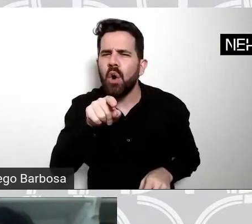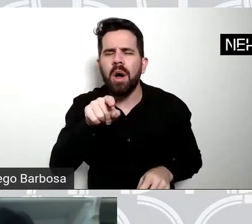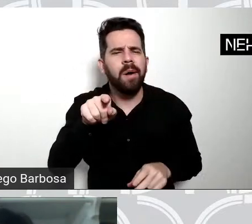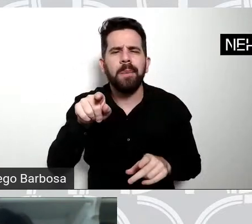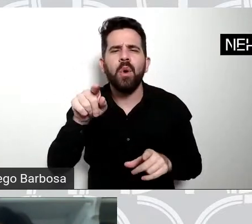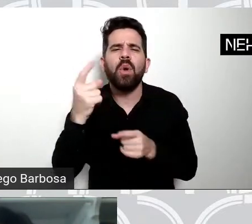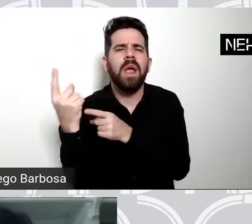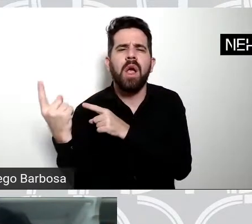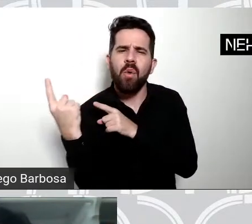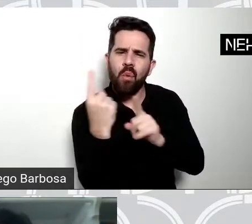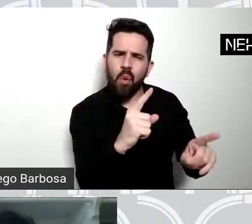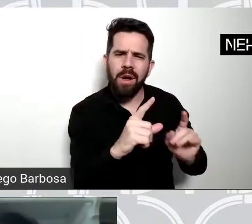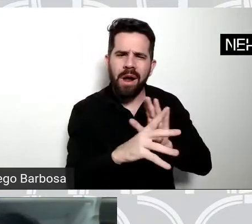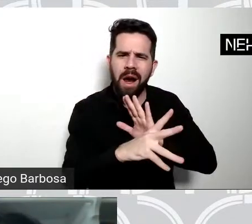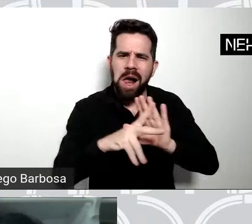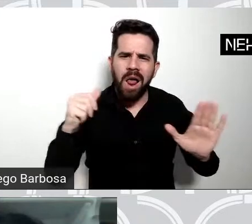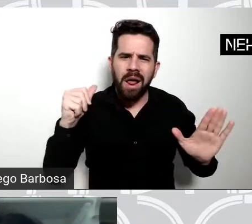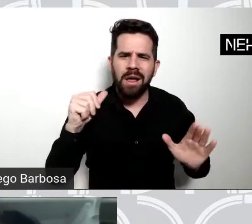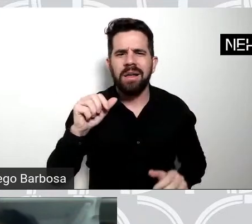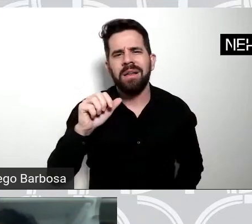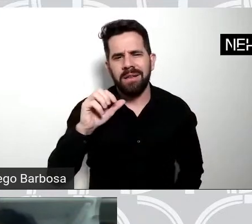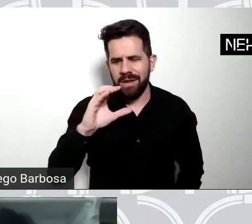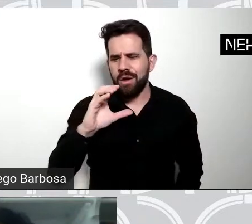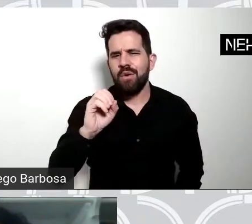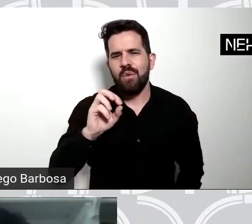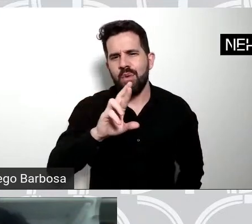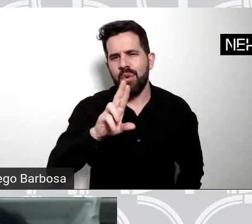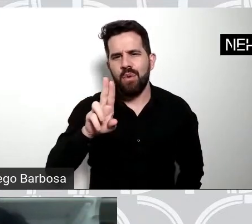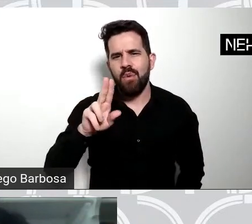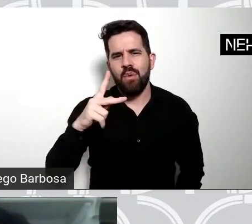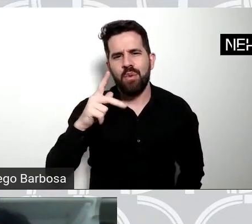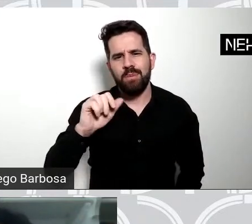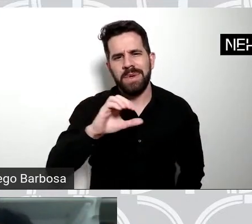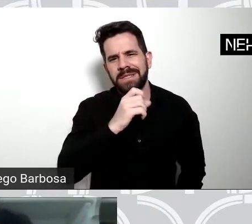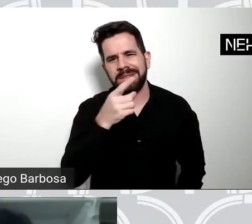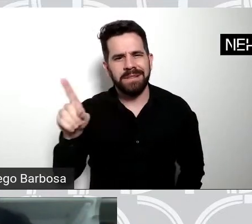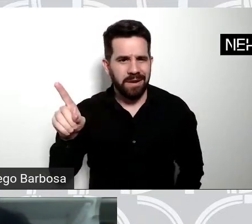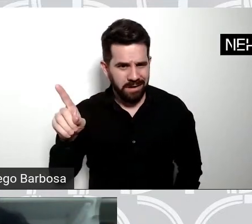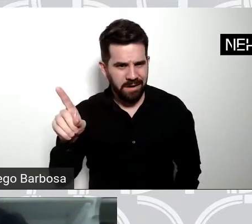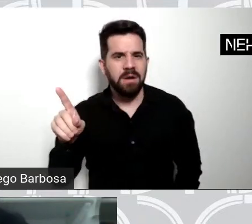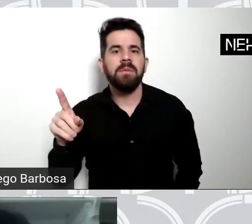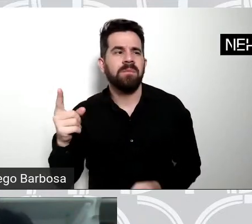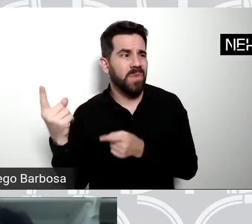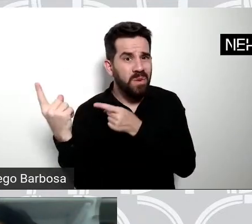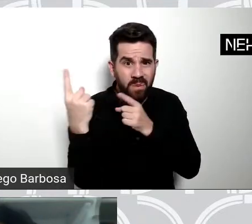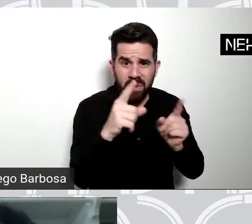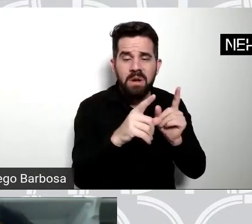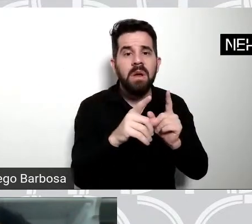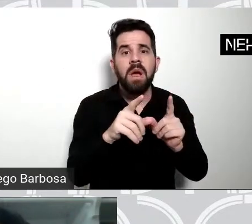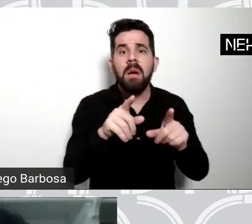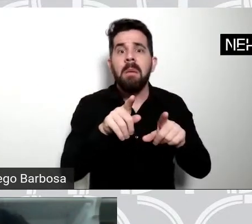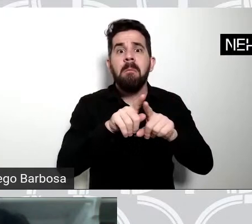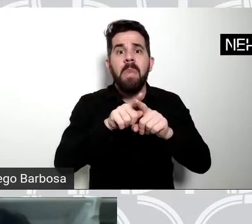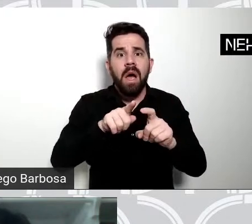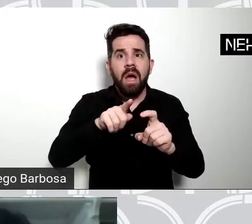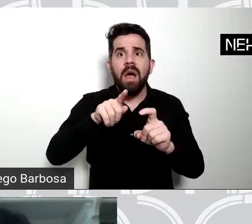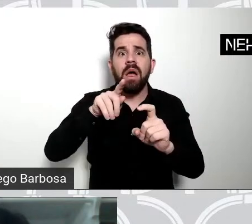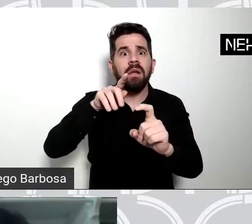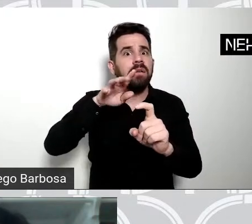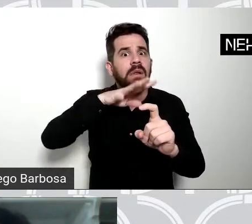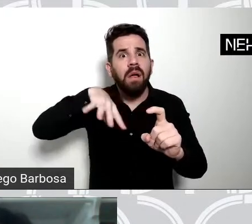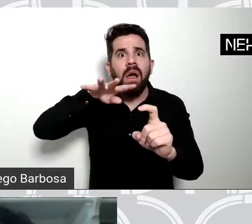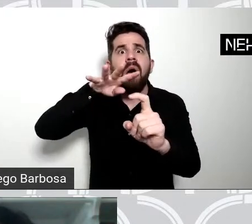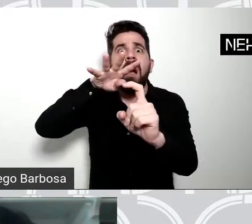serviu para nós brasileiros de pós-verdade e de desmanche do nosso sentido de